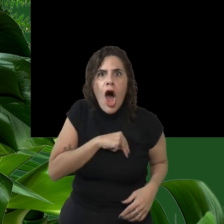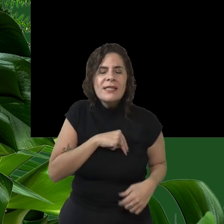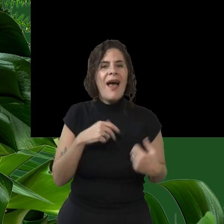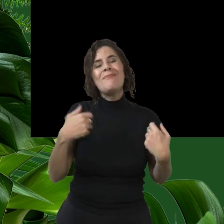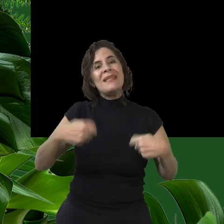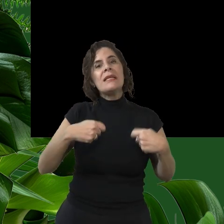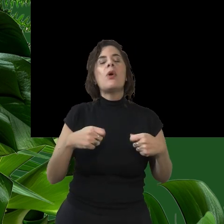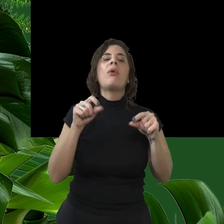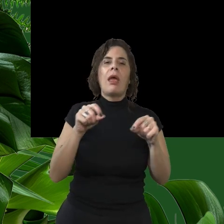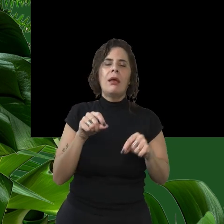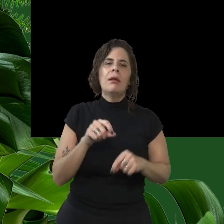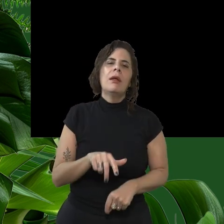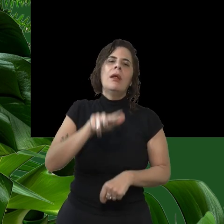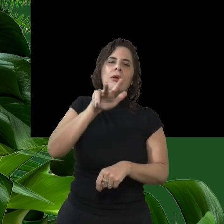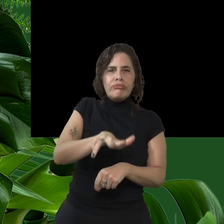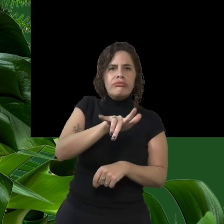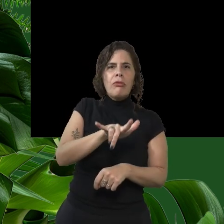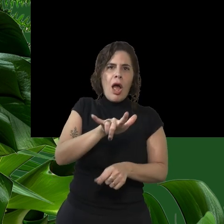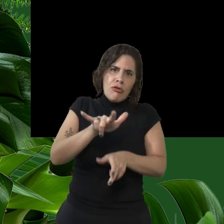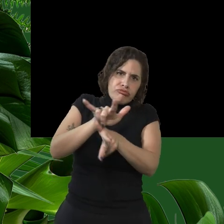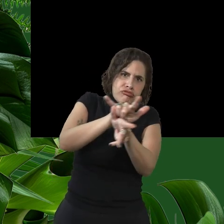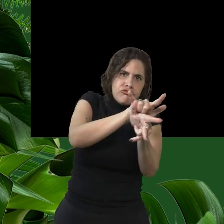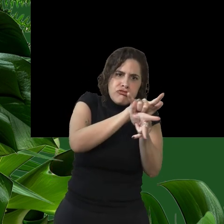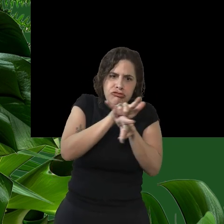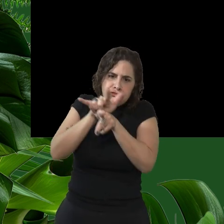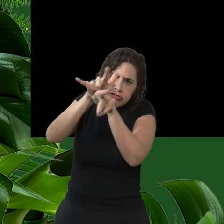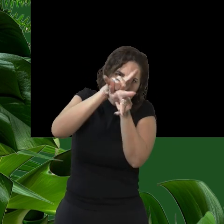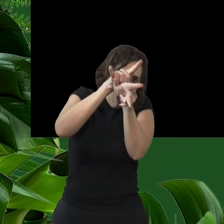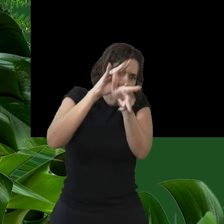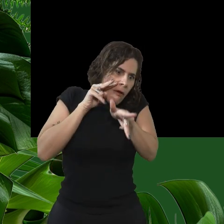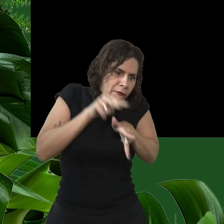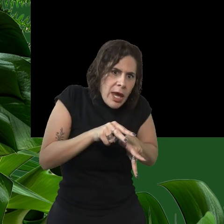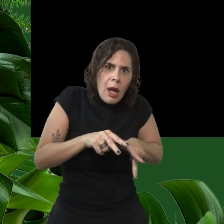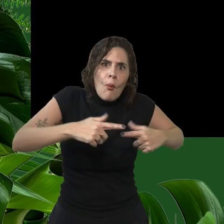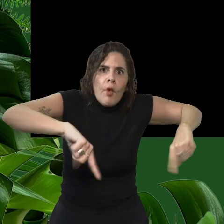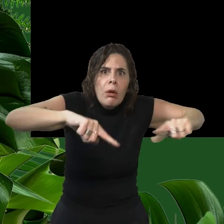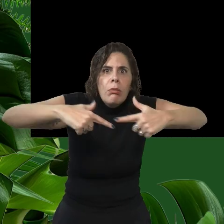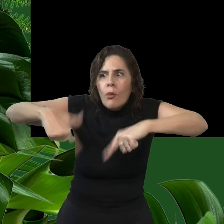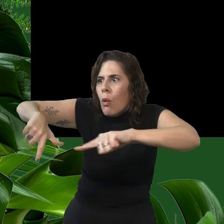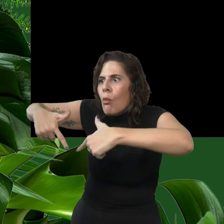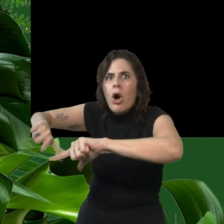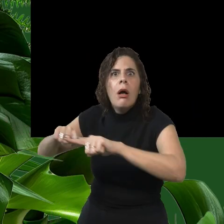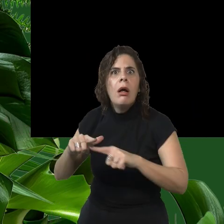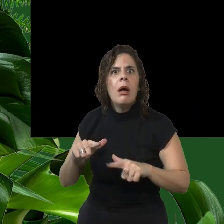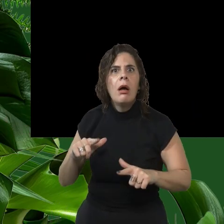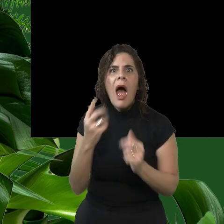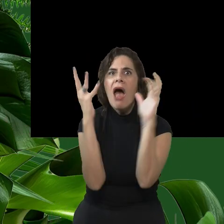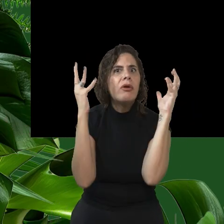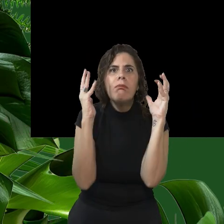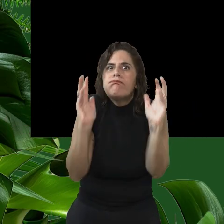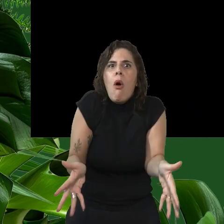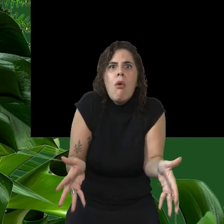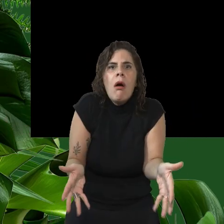haviam clareiras ali. Então, realmente, hoje, os vendavais, por exemplo, com a importância das florestas para armazenar carbono,